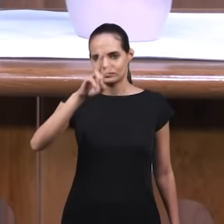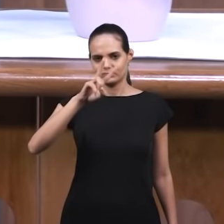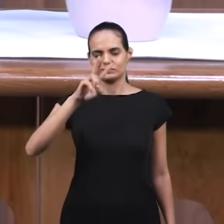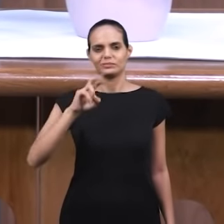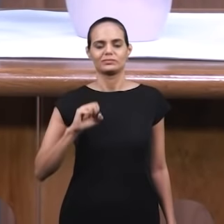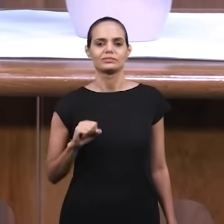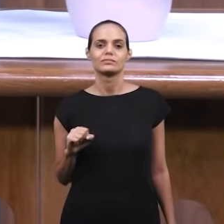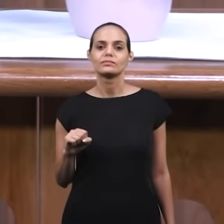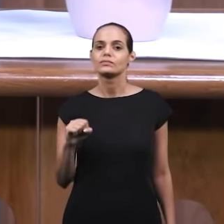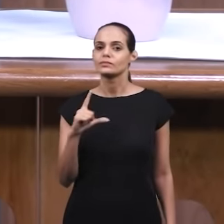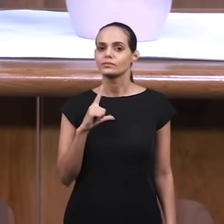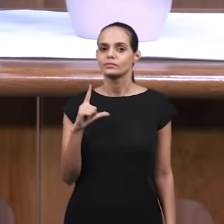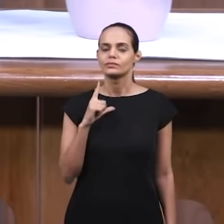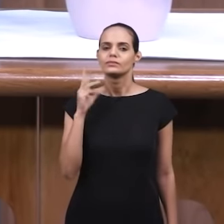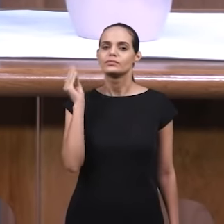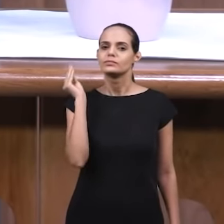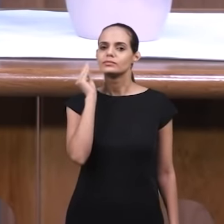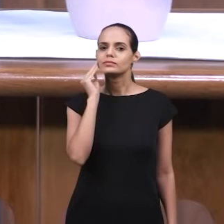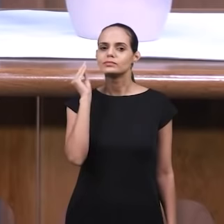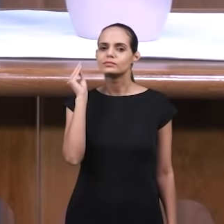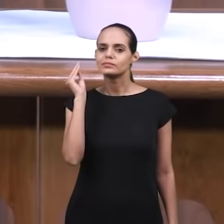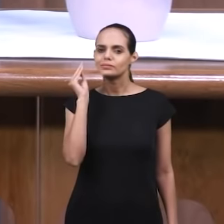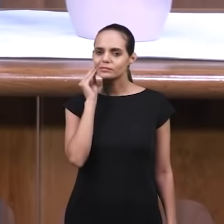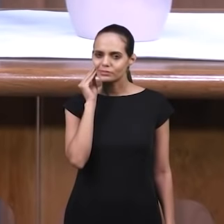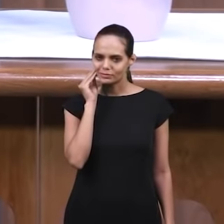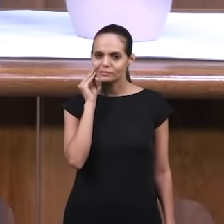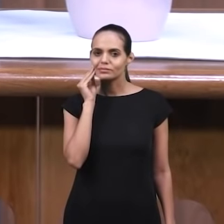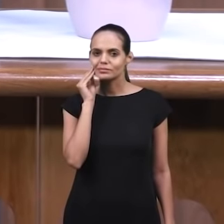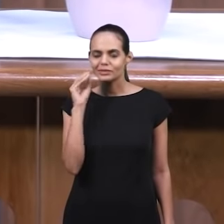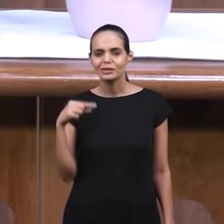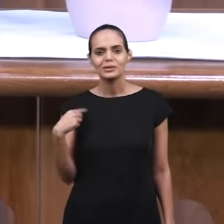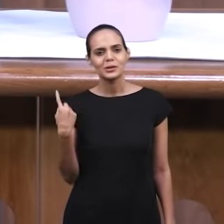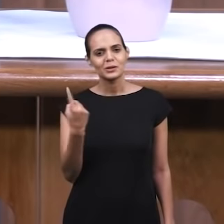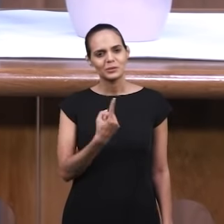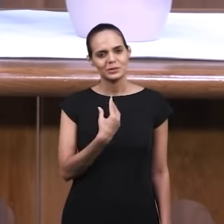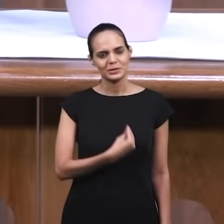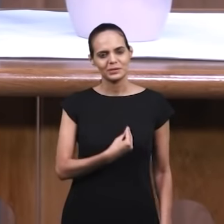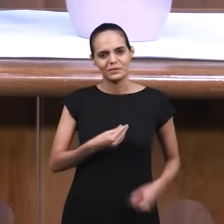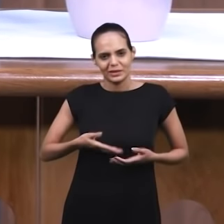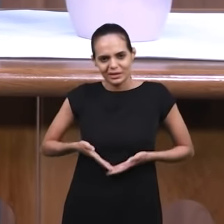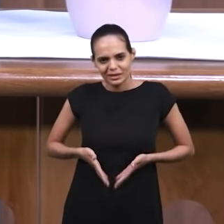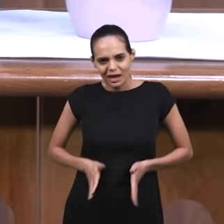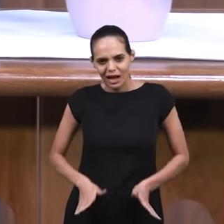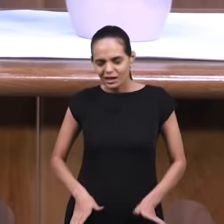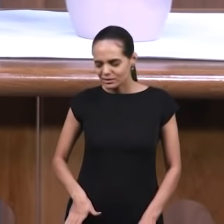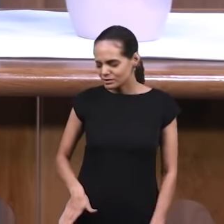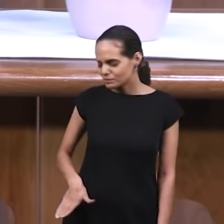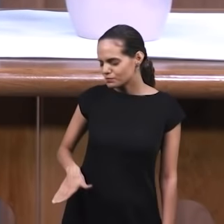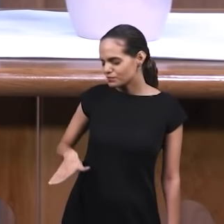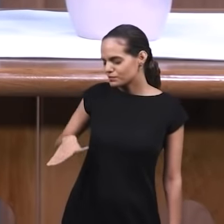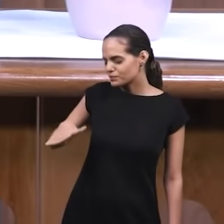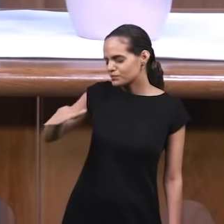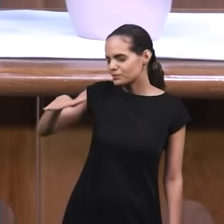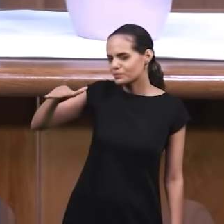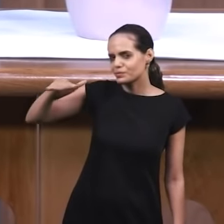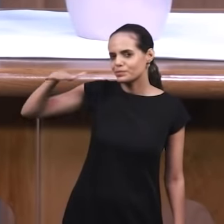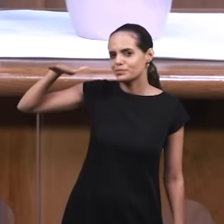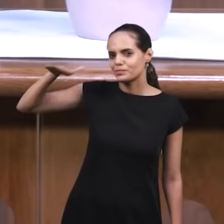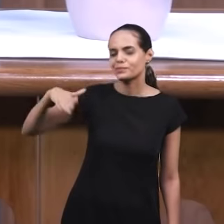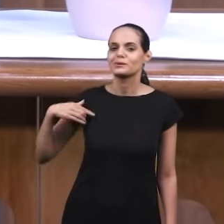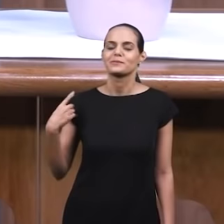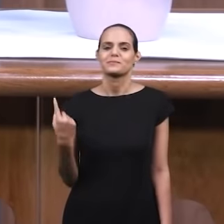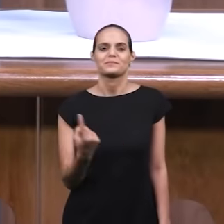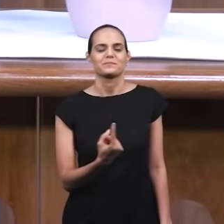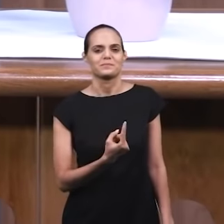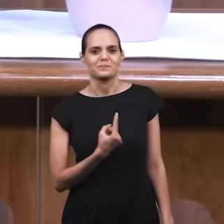a oportunidade de, ao longo de toda a nossa existência, nos nossos dias de vida, poder nos